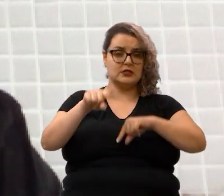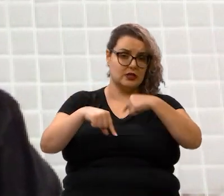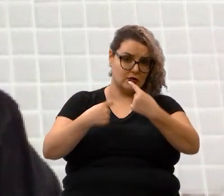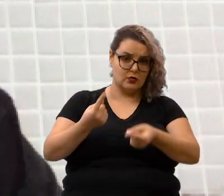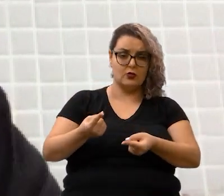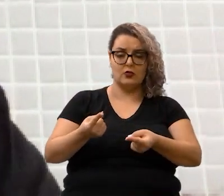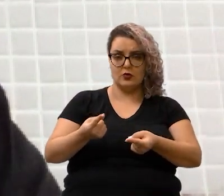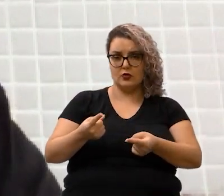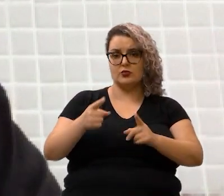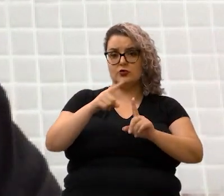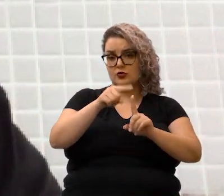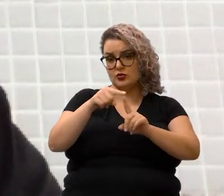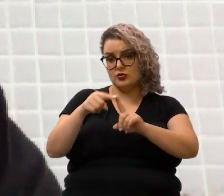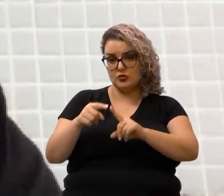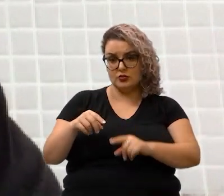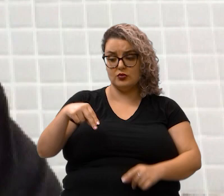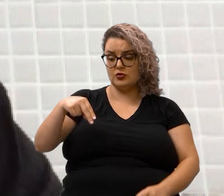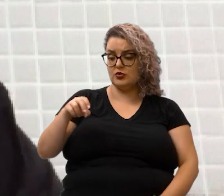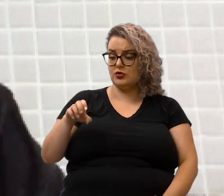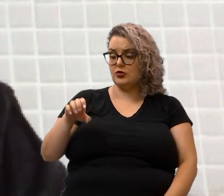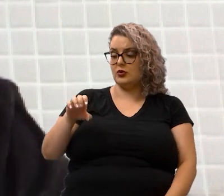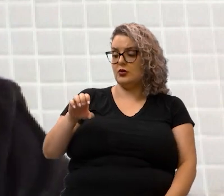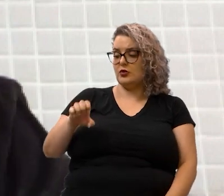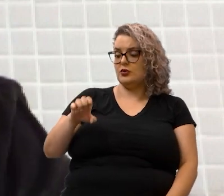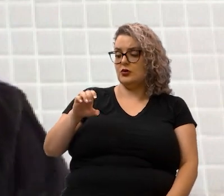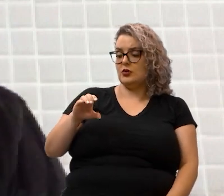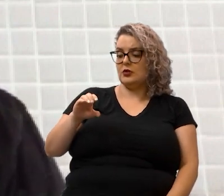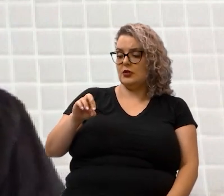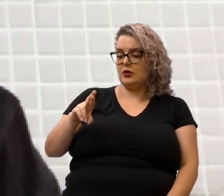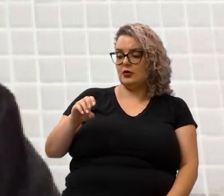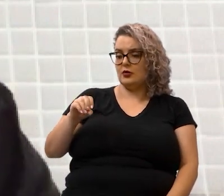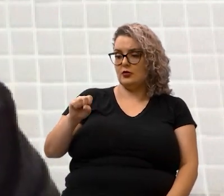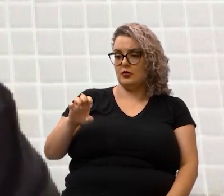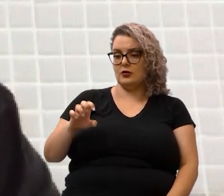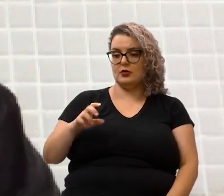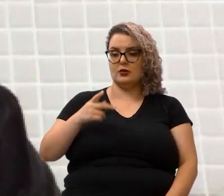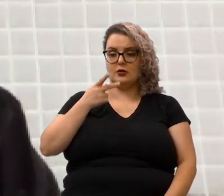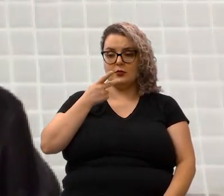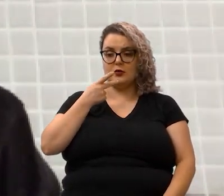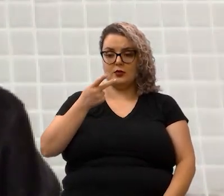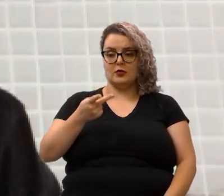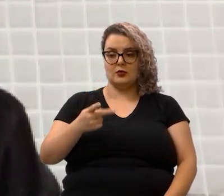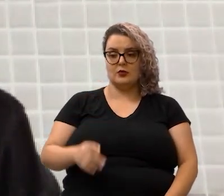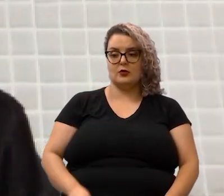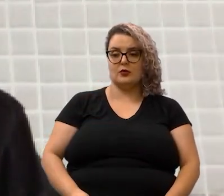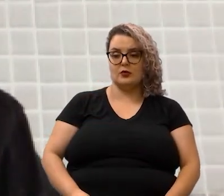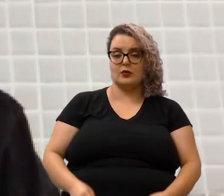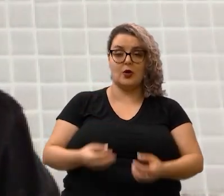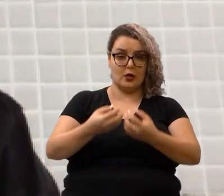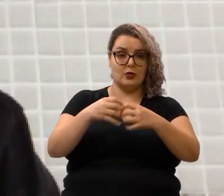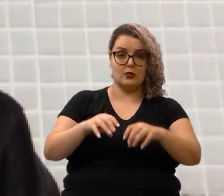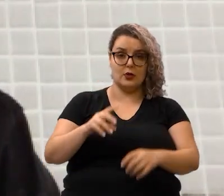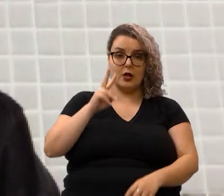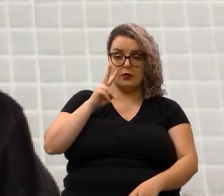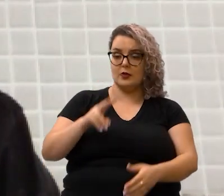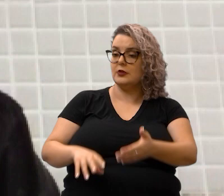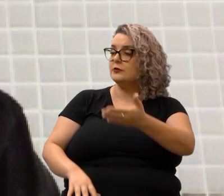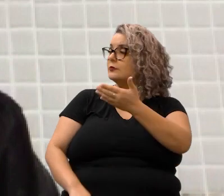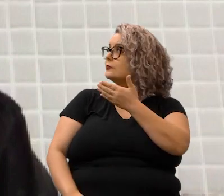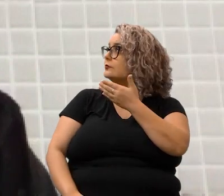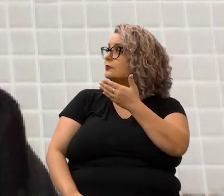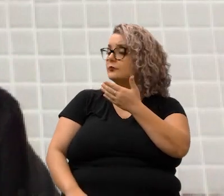existem outras causas de necrose, né? E como eu estava falando, a necrose, eu trouxe um ovo aqui só